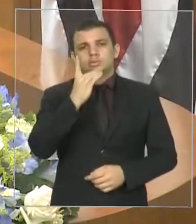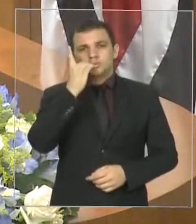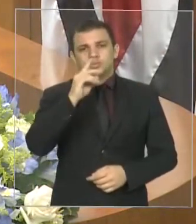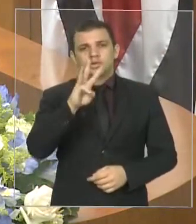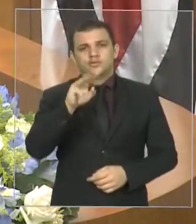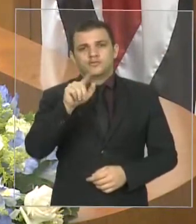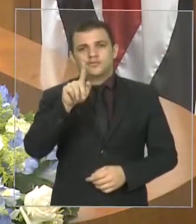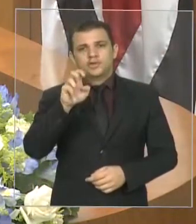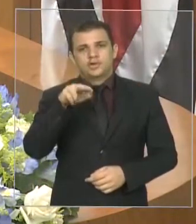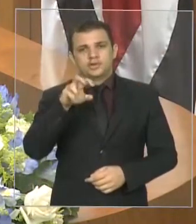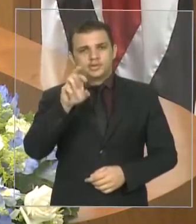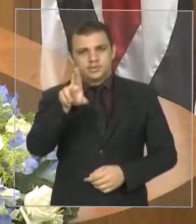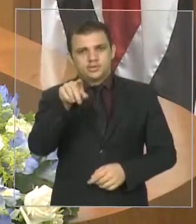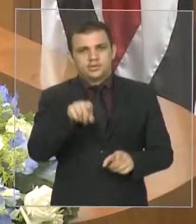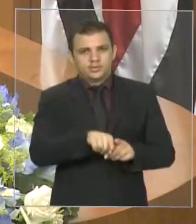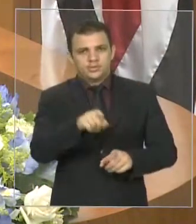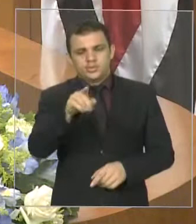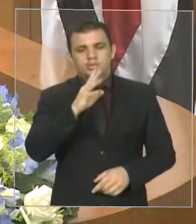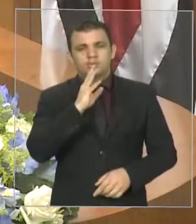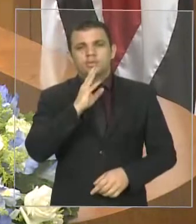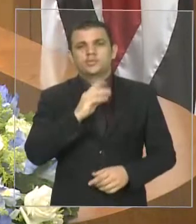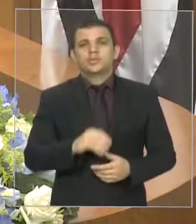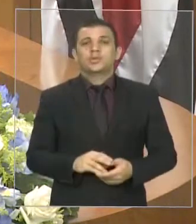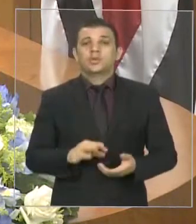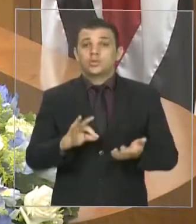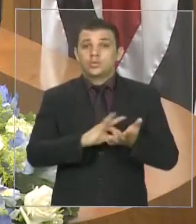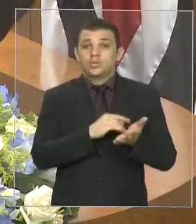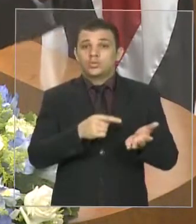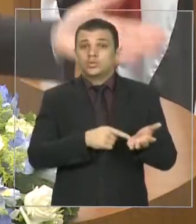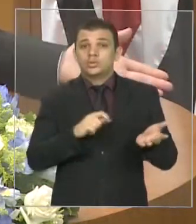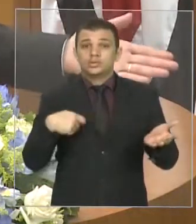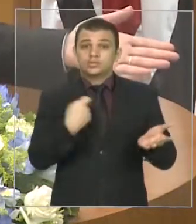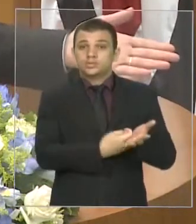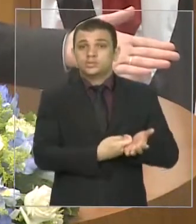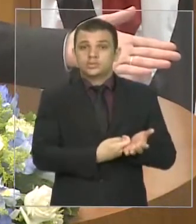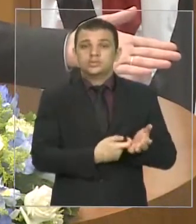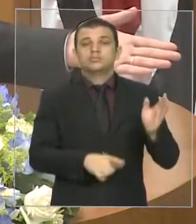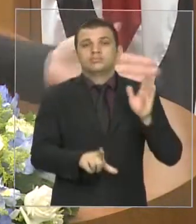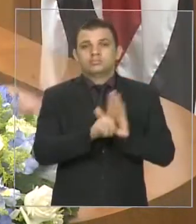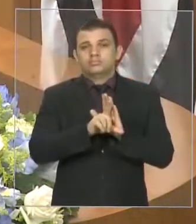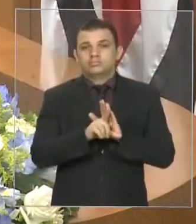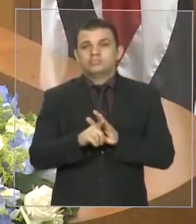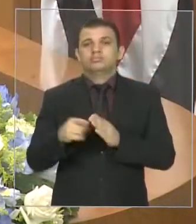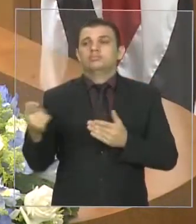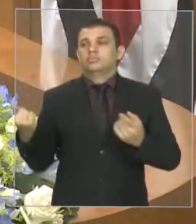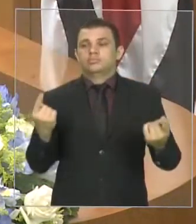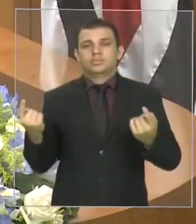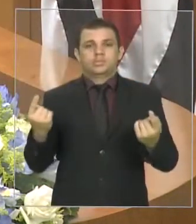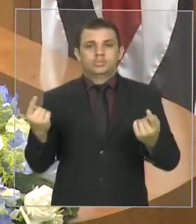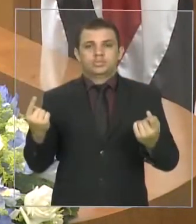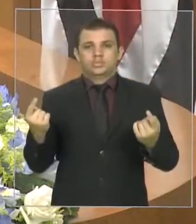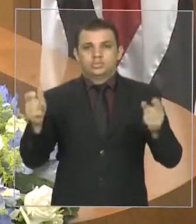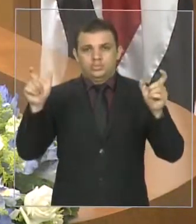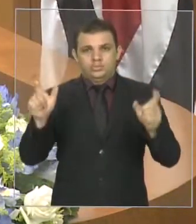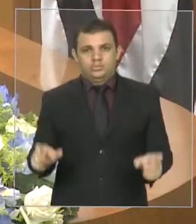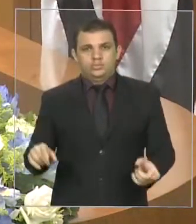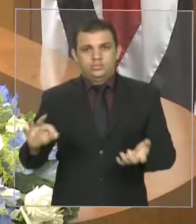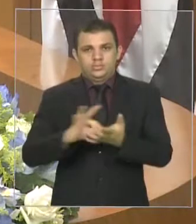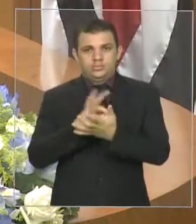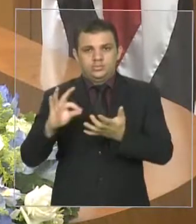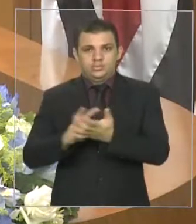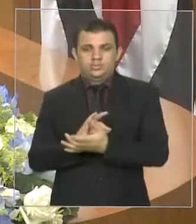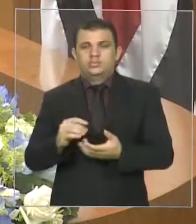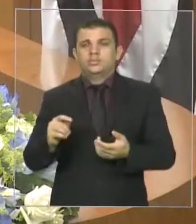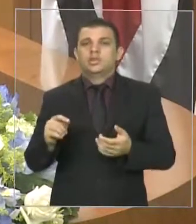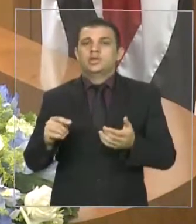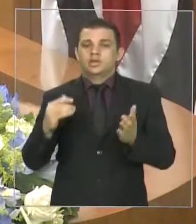experiência no mundo jurídico, sabe, o contrato tem força de lei entre as partes. Todo mundo sabe disso, e o contrato diz o